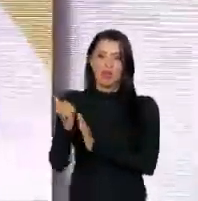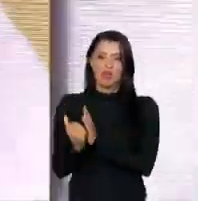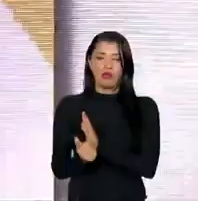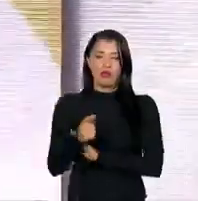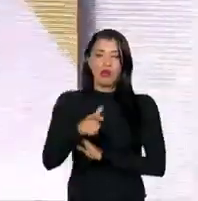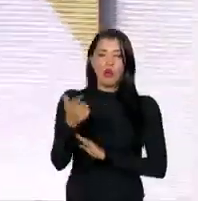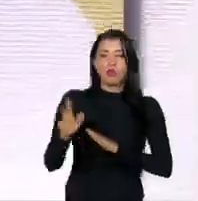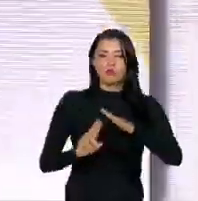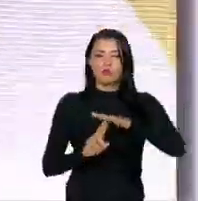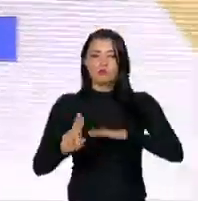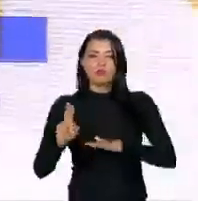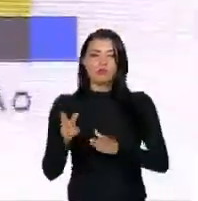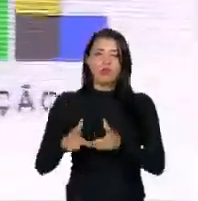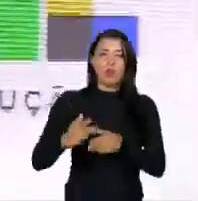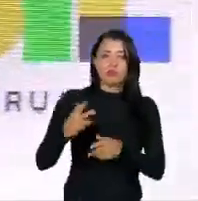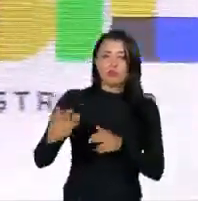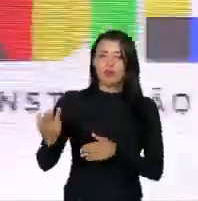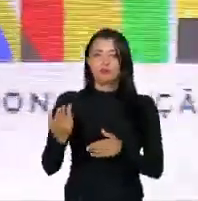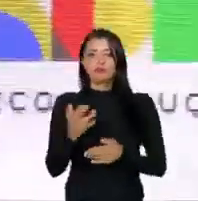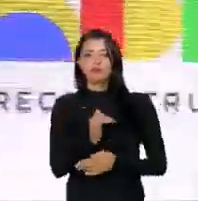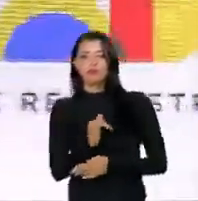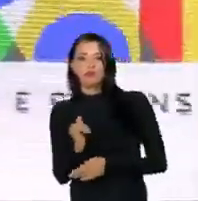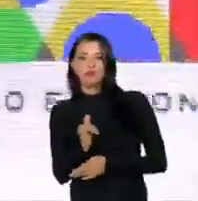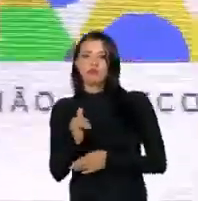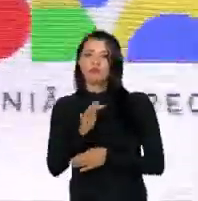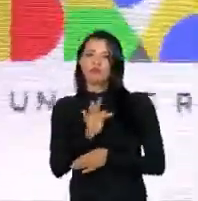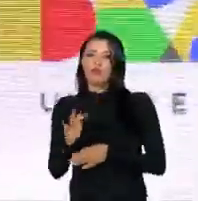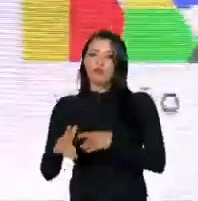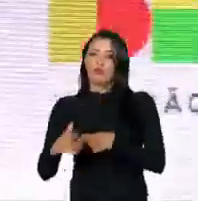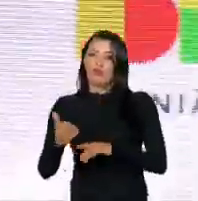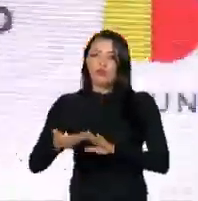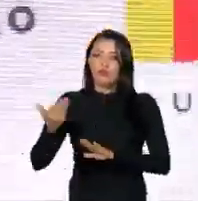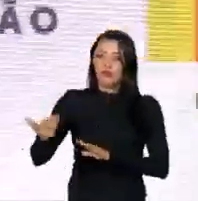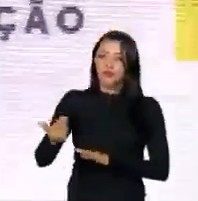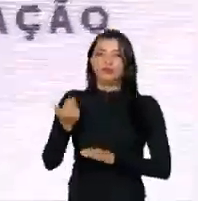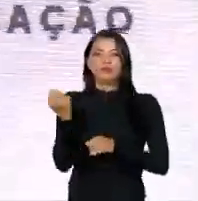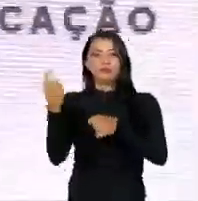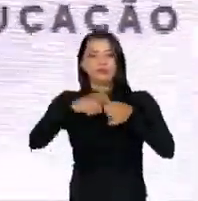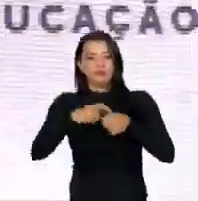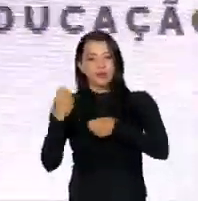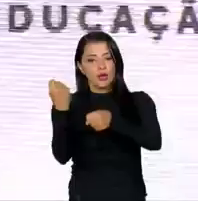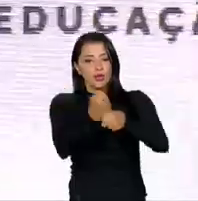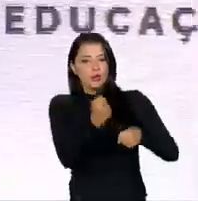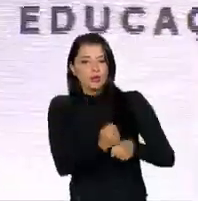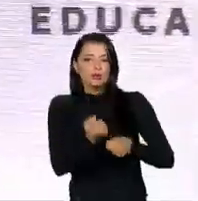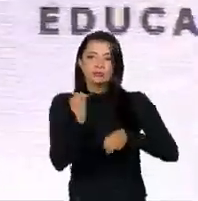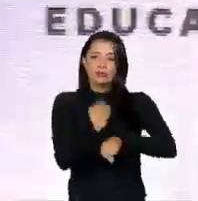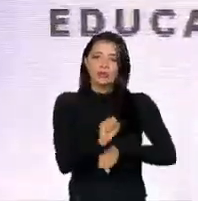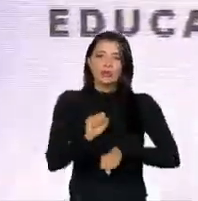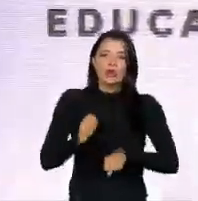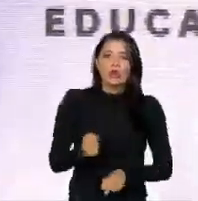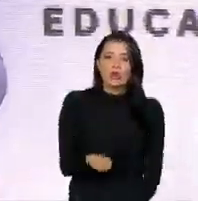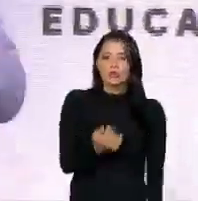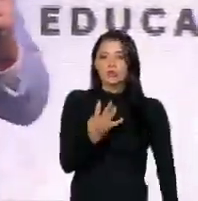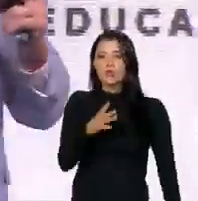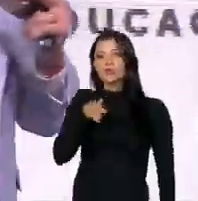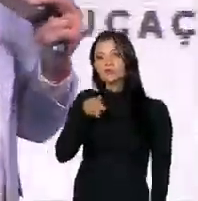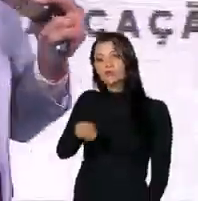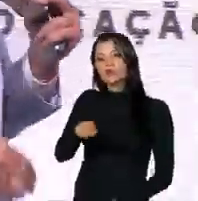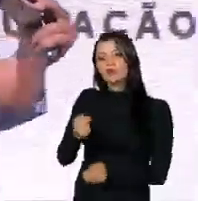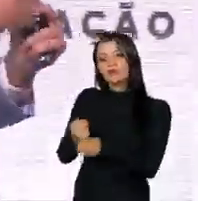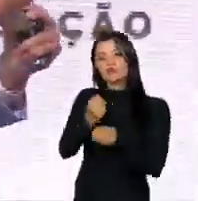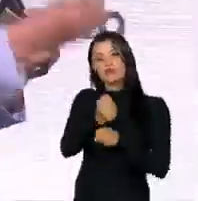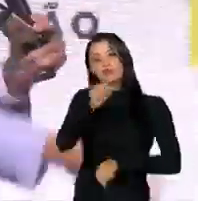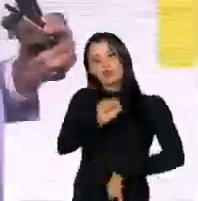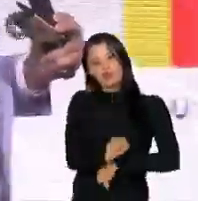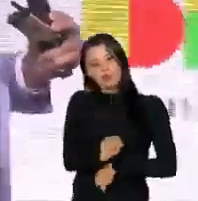cortados, dos institutos federais, de retomar as obras paralisadas e inacabadas, quase 4 mil obras nesse país,